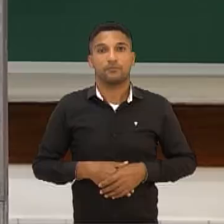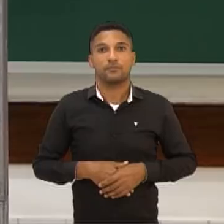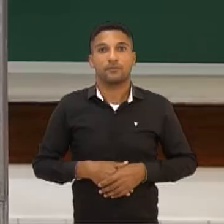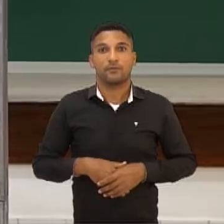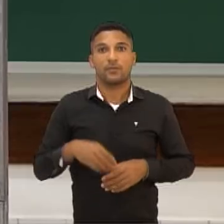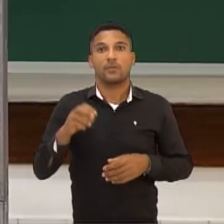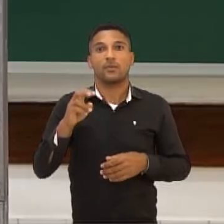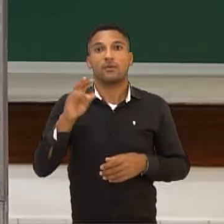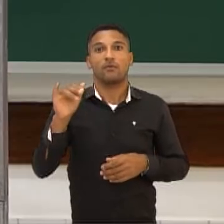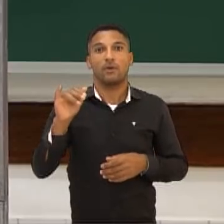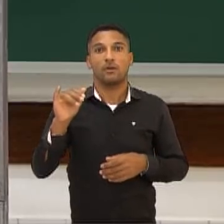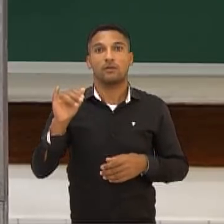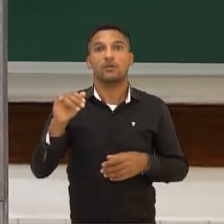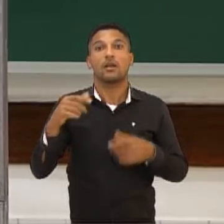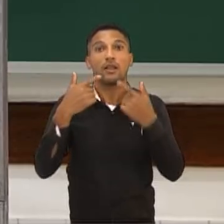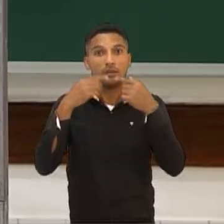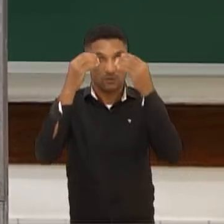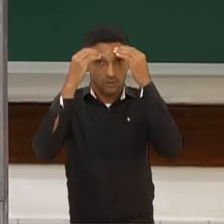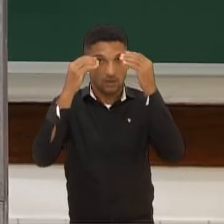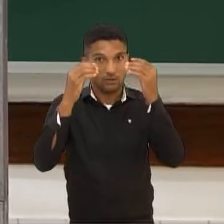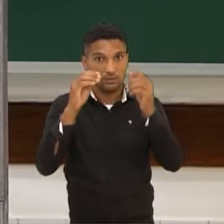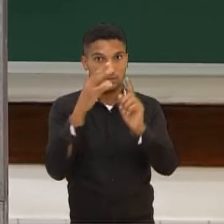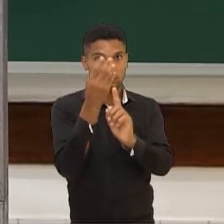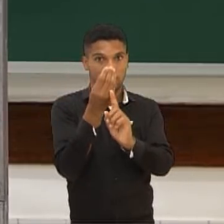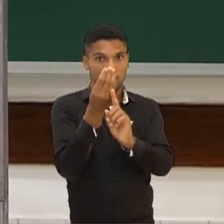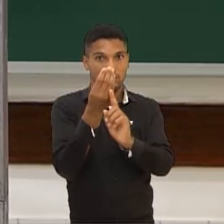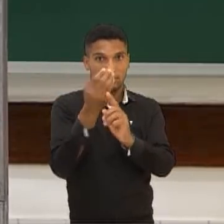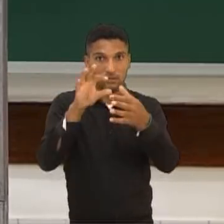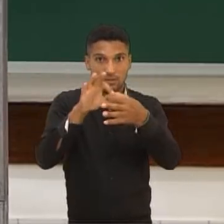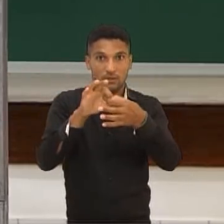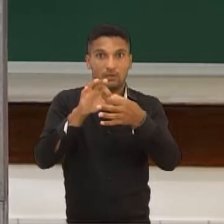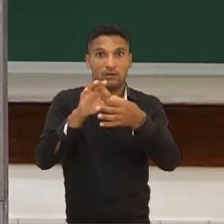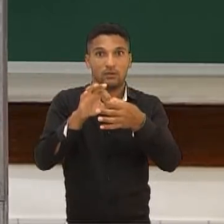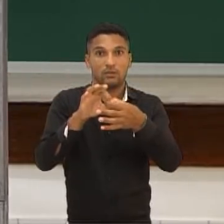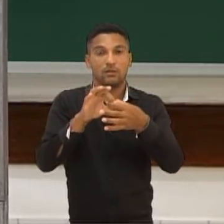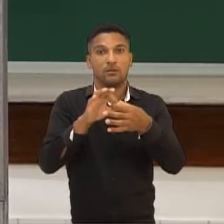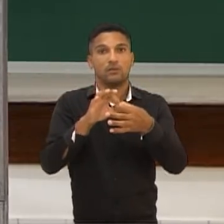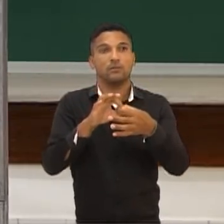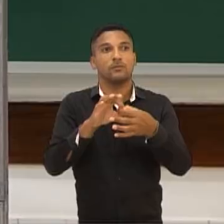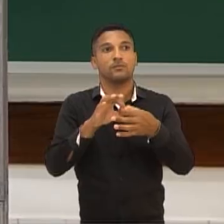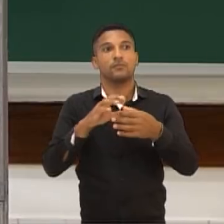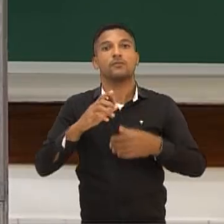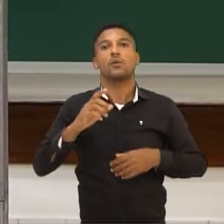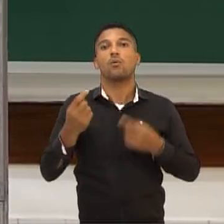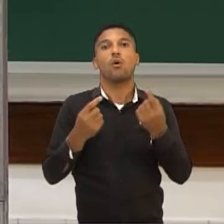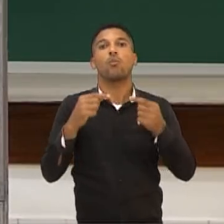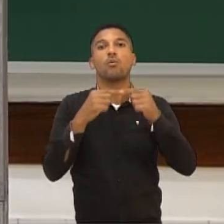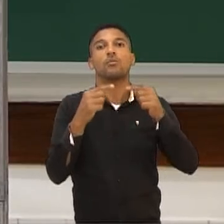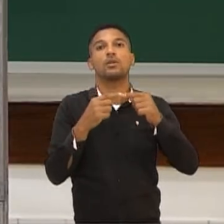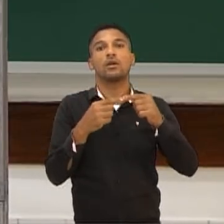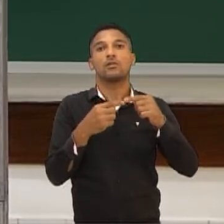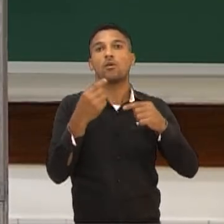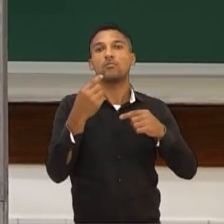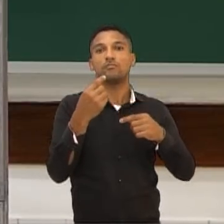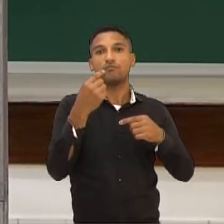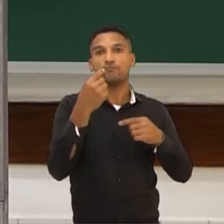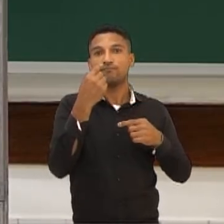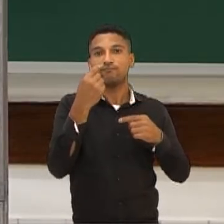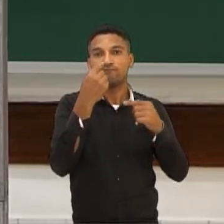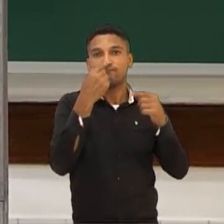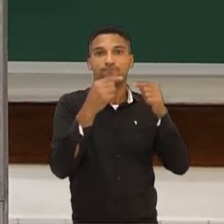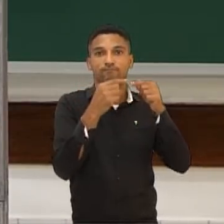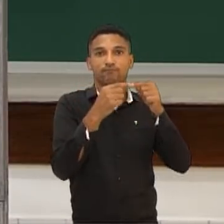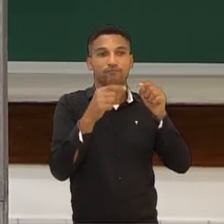vai separar também a linguagem artística, qual linguagem tem mais a ver com ele, né? Então, ele vai fazer através